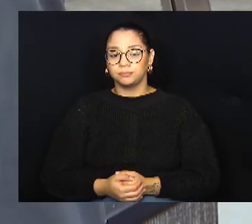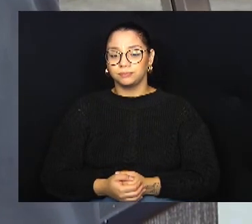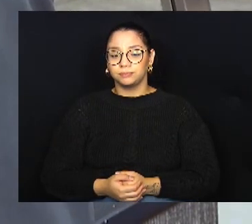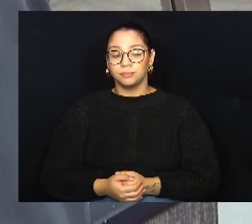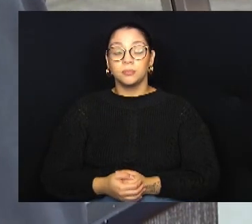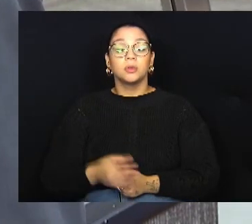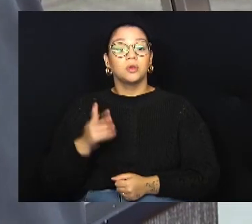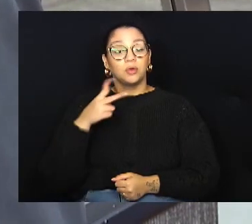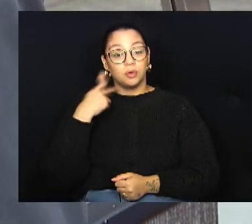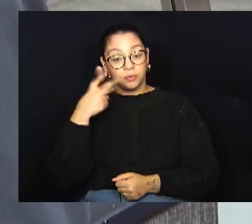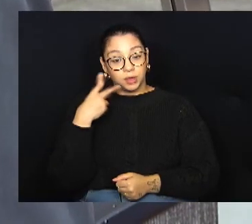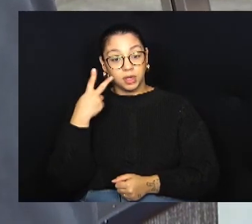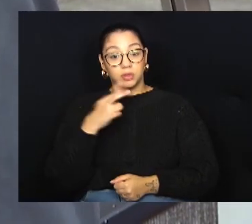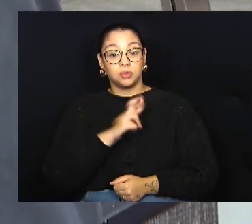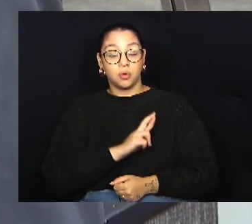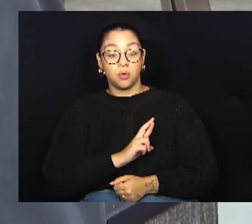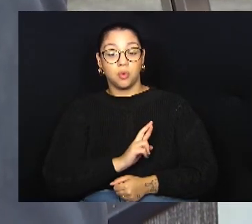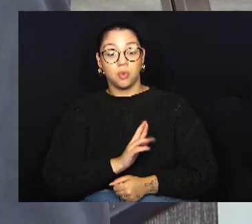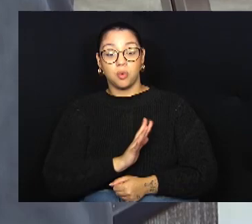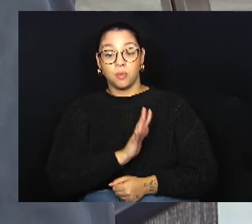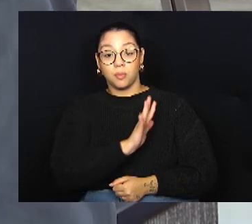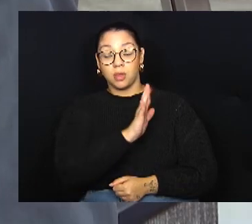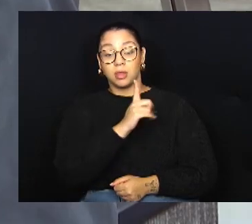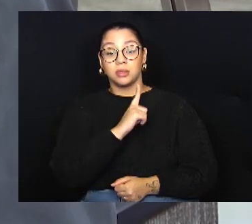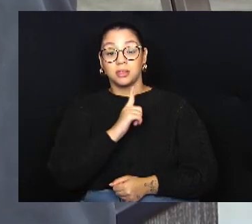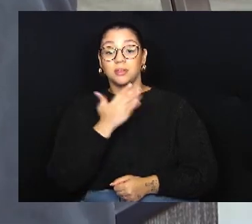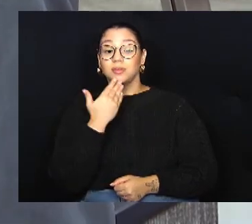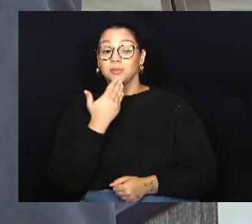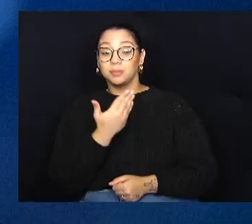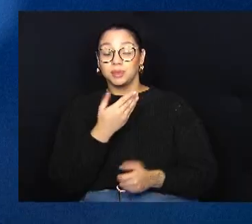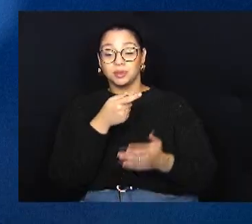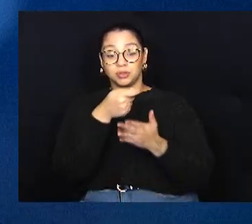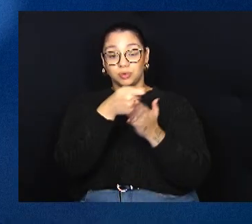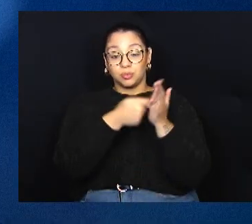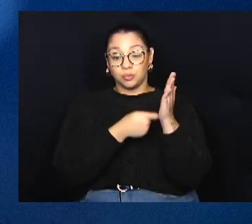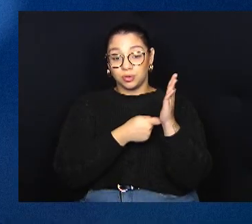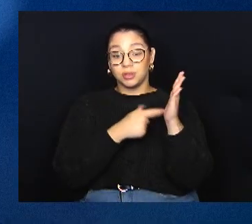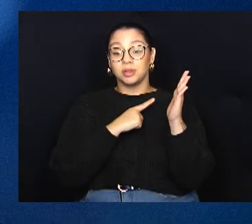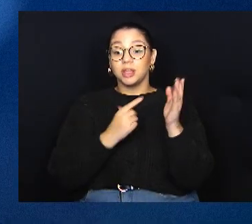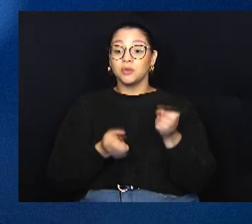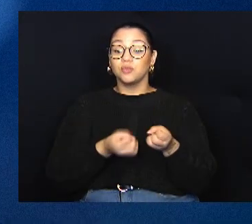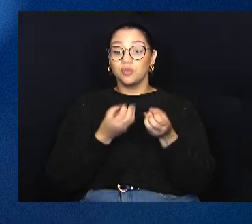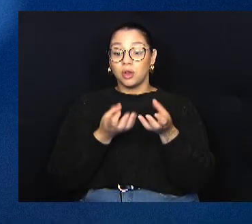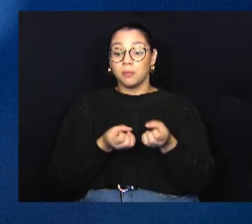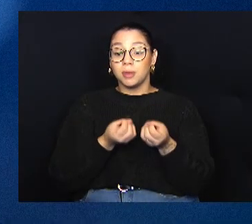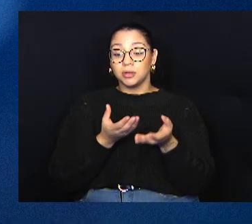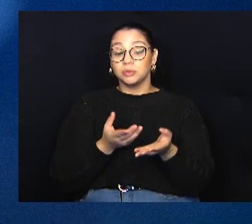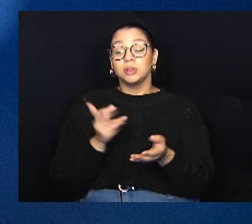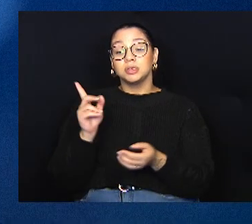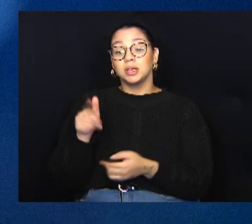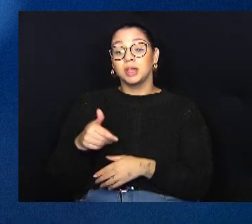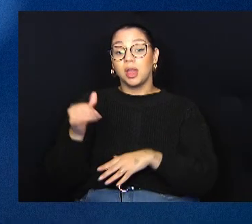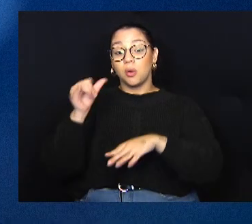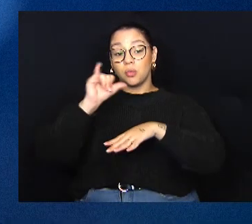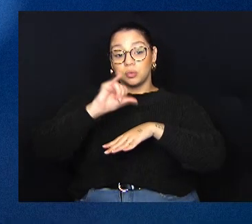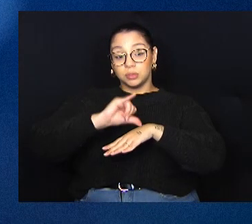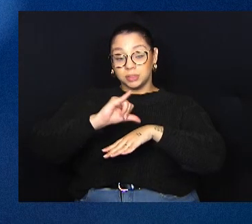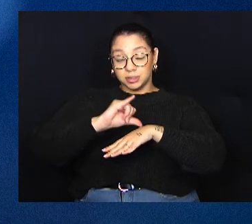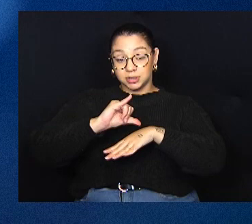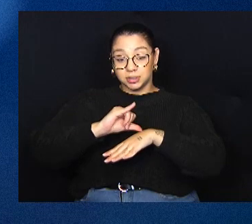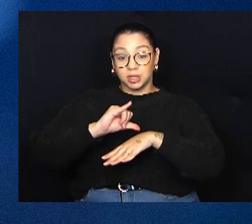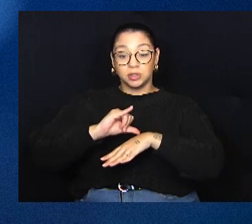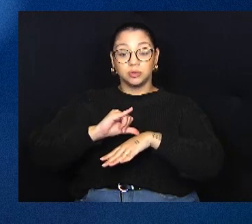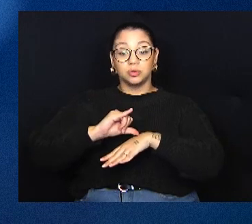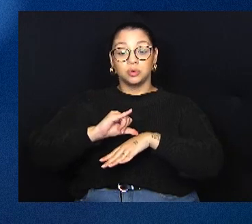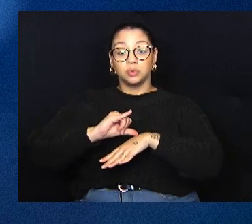O vereador Rubens Gás protocolou um requerimento em que solicita informações sobre o Centro Dia